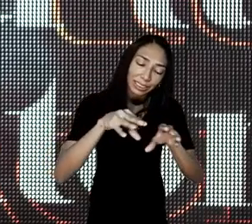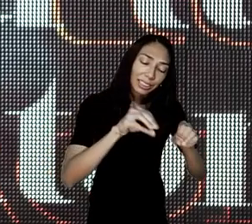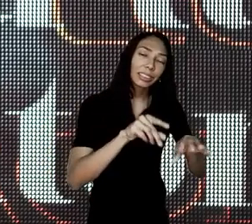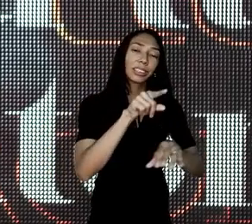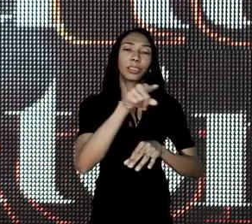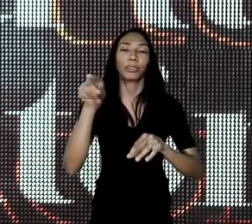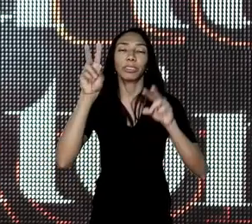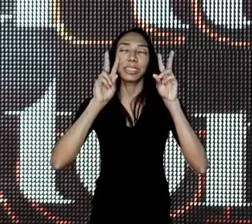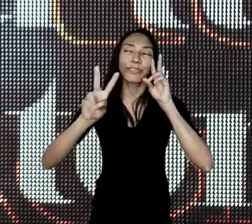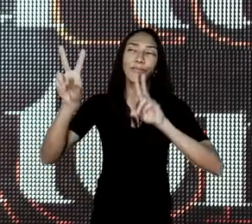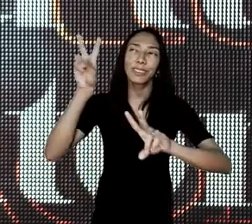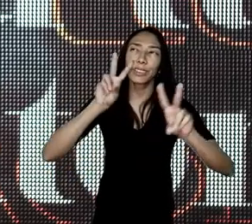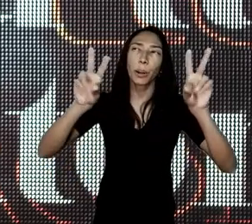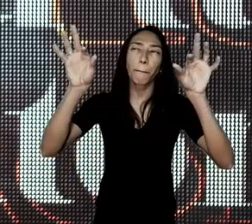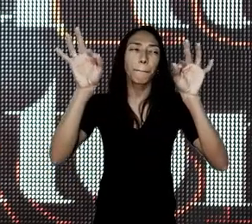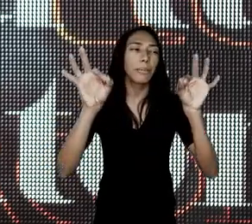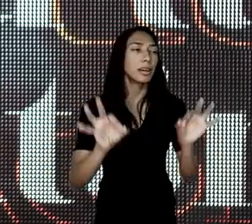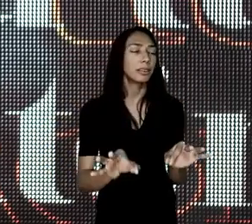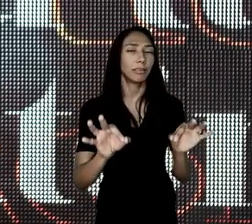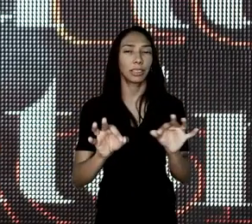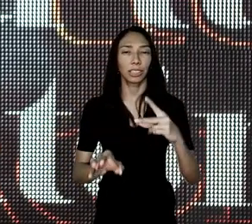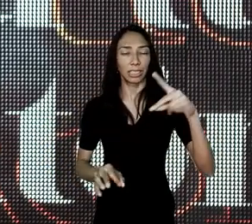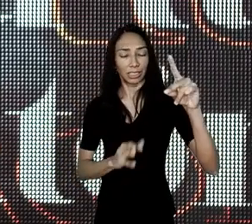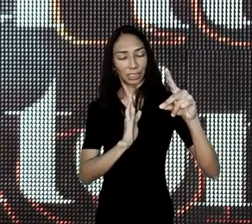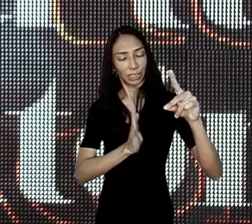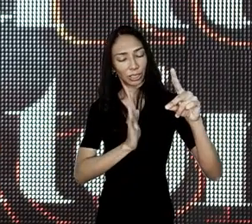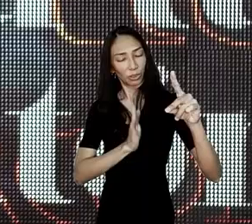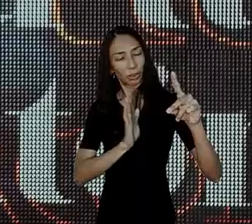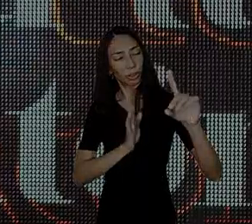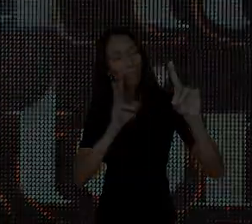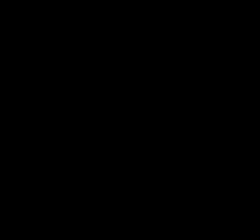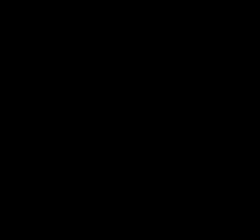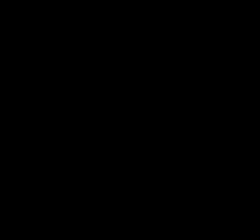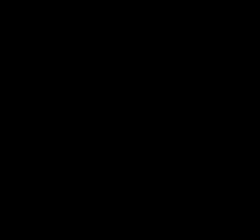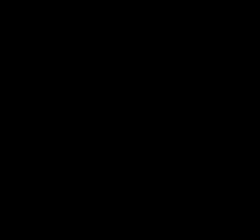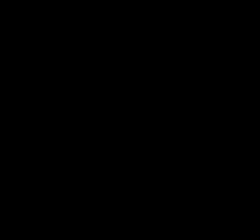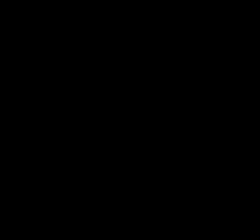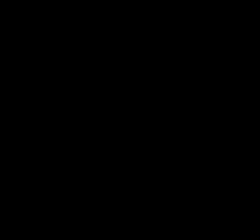uma visão mais ampla da vida. A ter o seu coração voltado para mim.